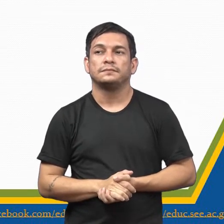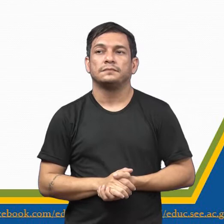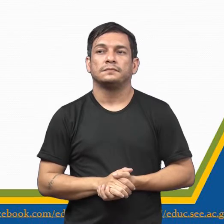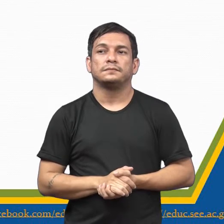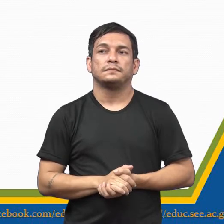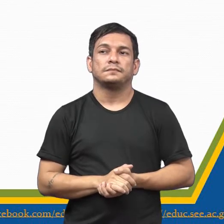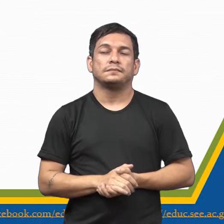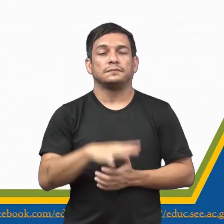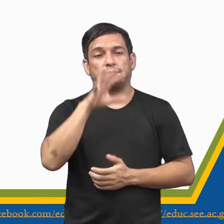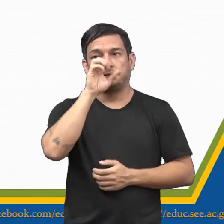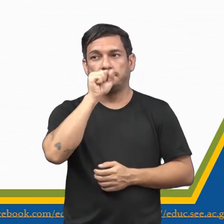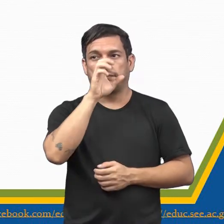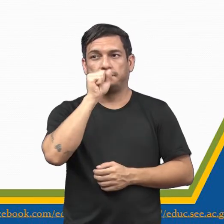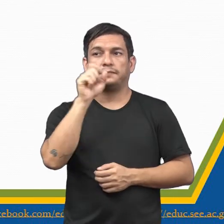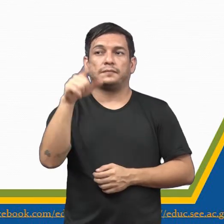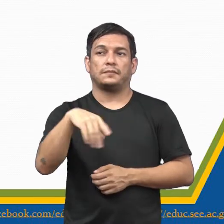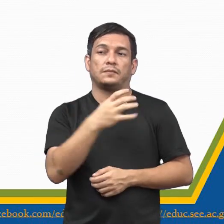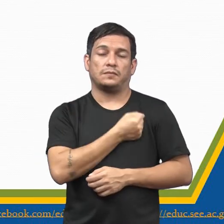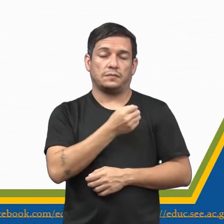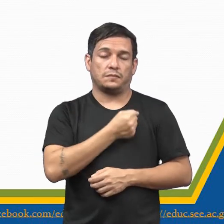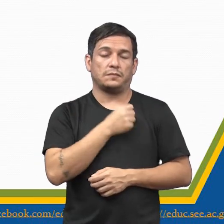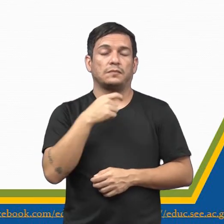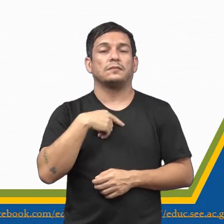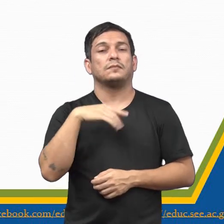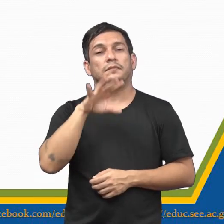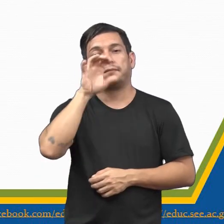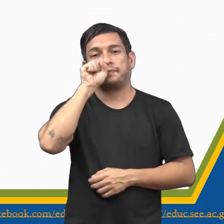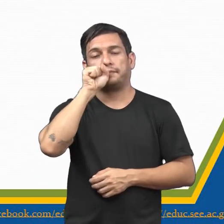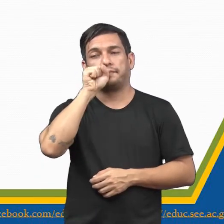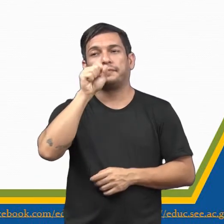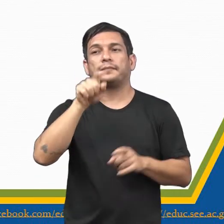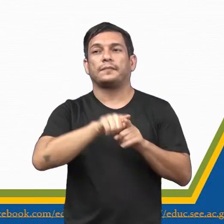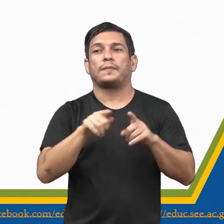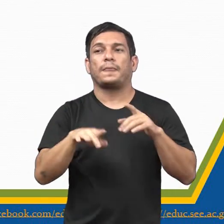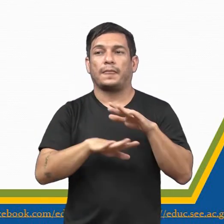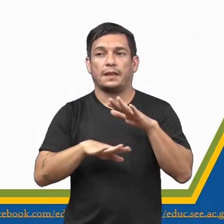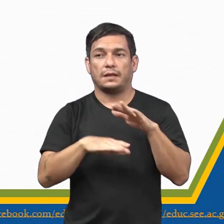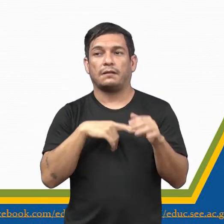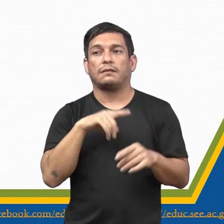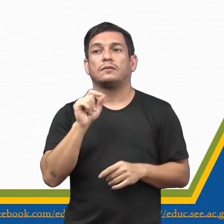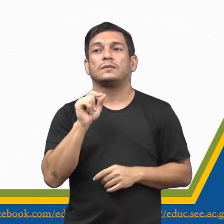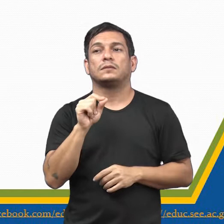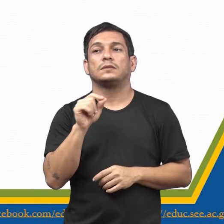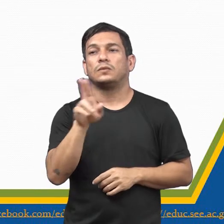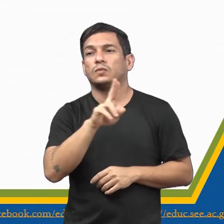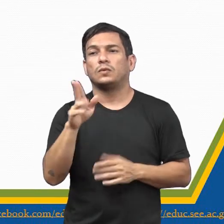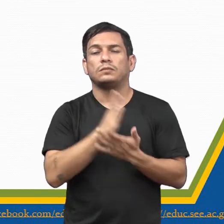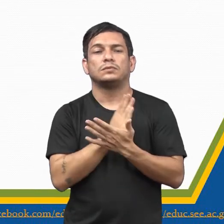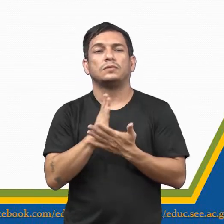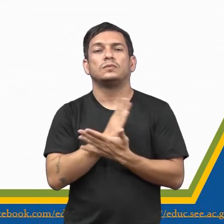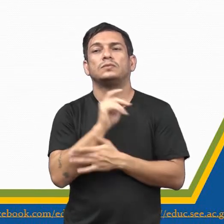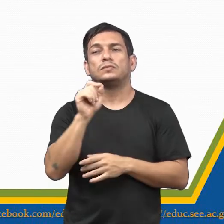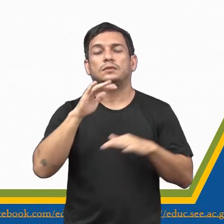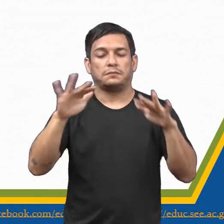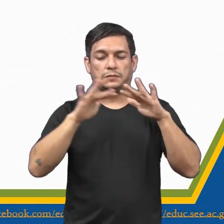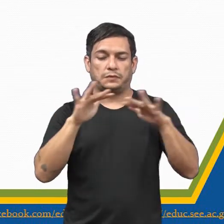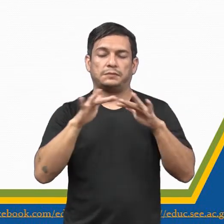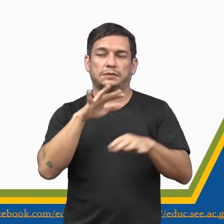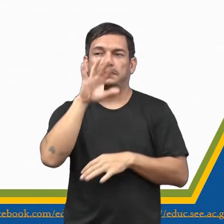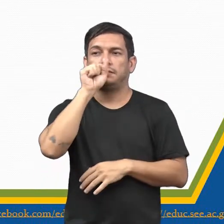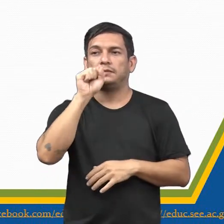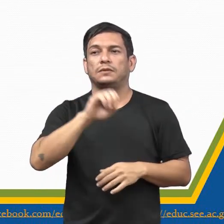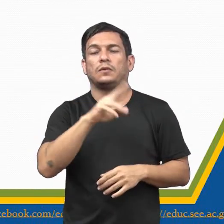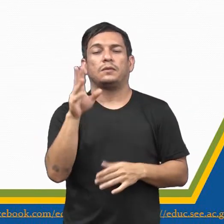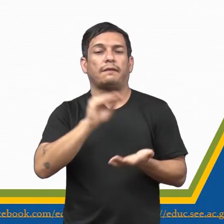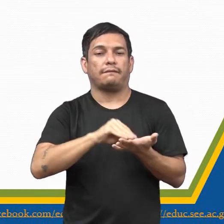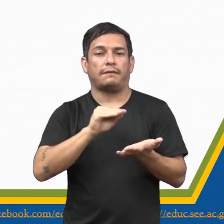A nossa frequência respiratória, que é o número de respirações, e aí abaixo os nomes de alguns desses movimentos respiratórios ou